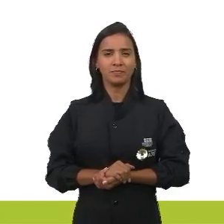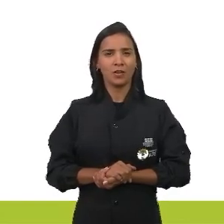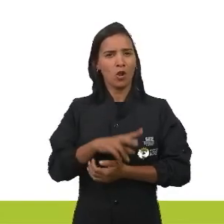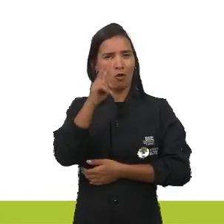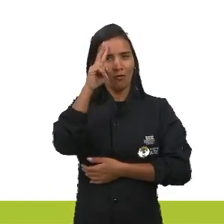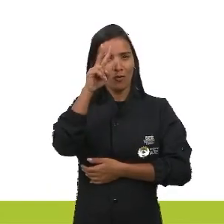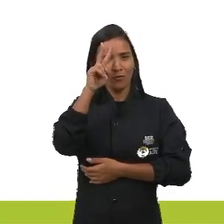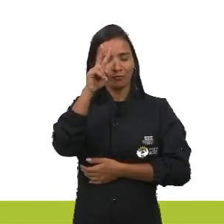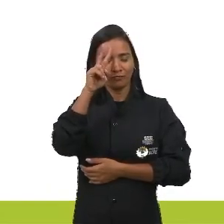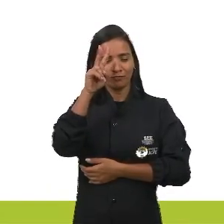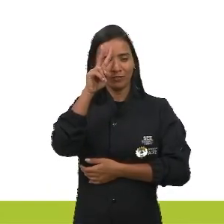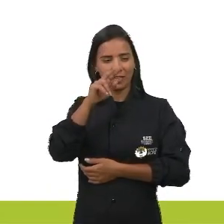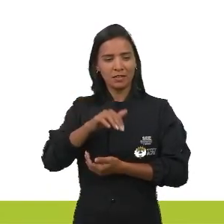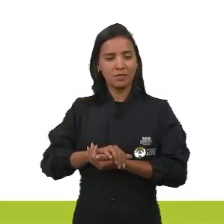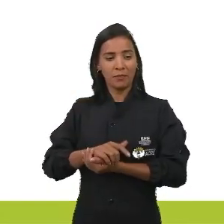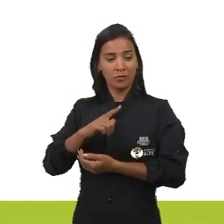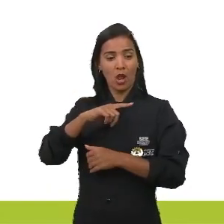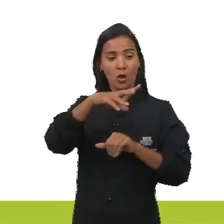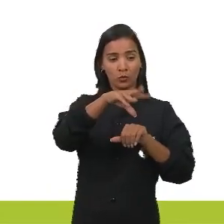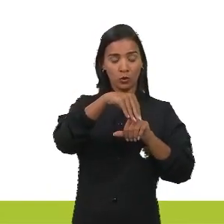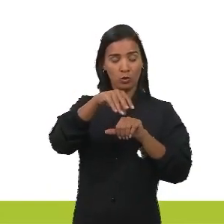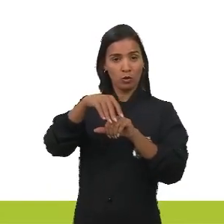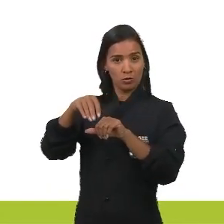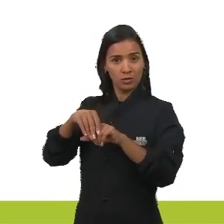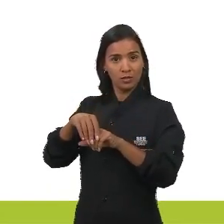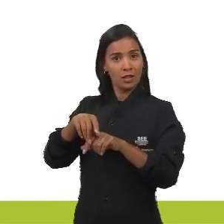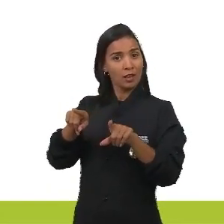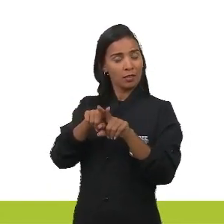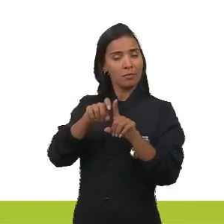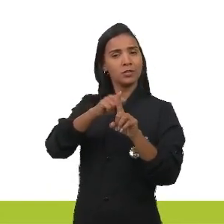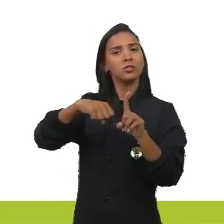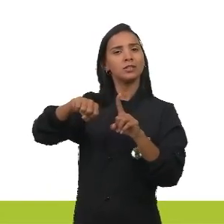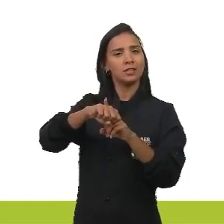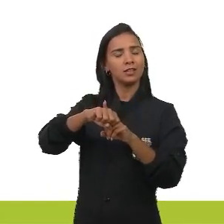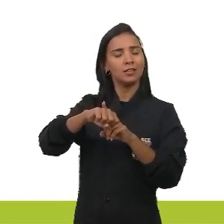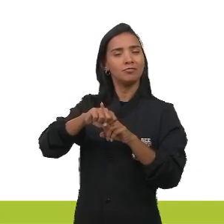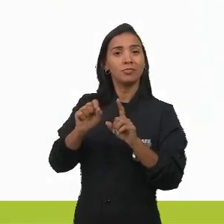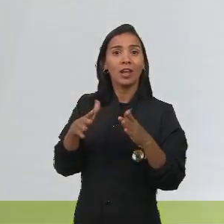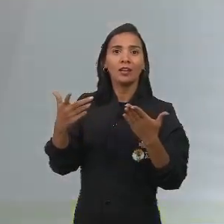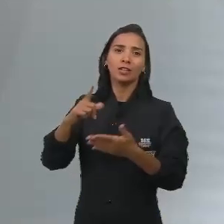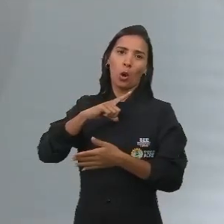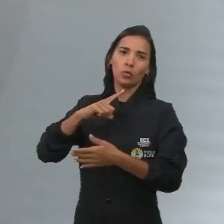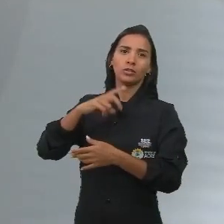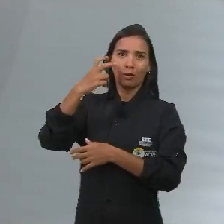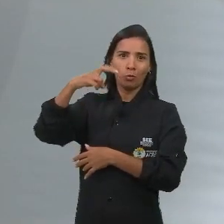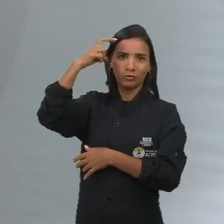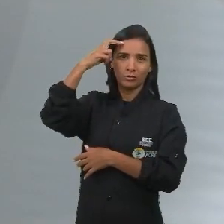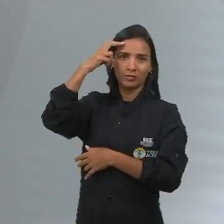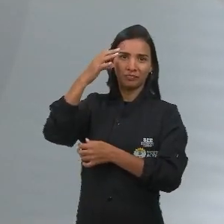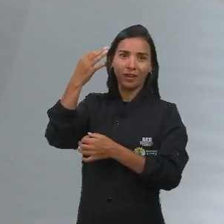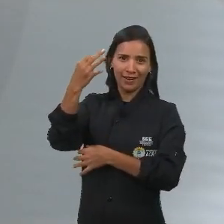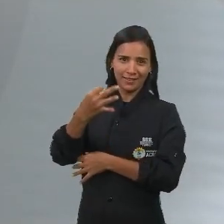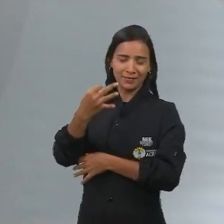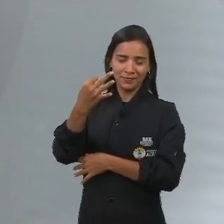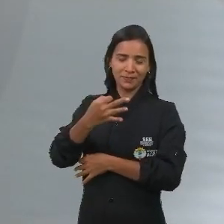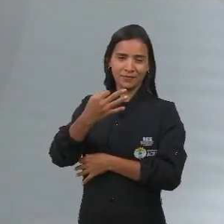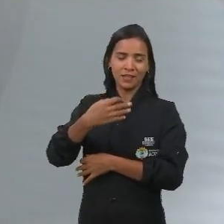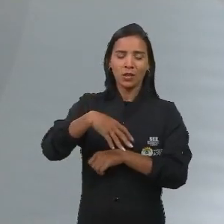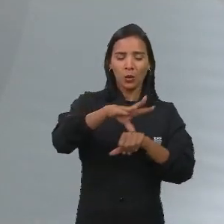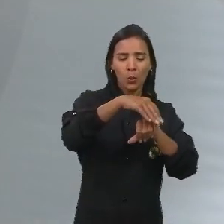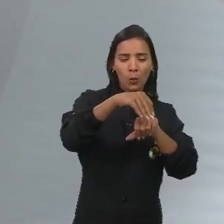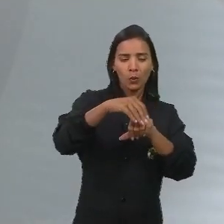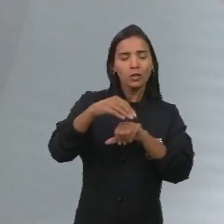relembrar temos conhecimento temos sociedade logo temos cultura Tranquilo então conhecimento